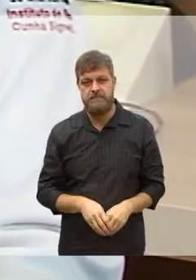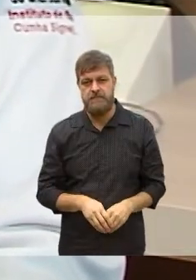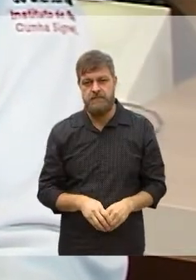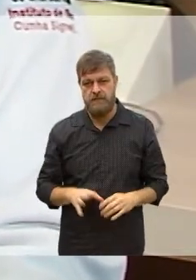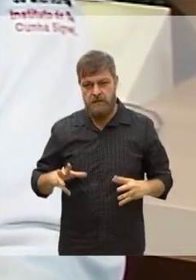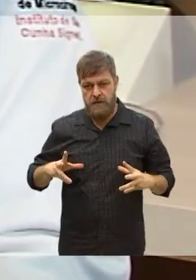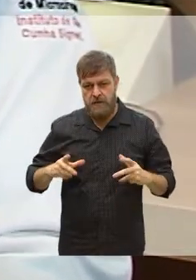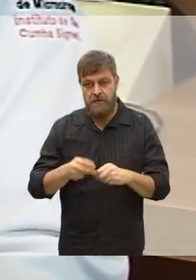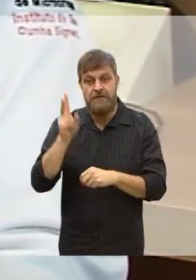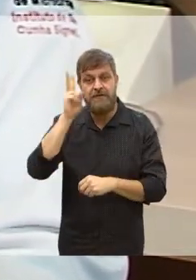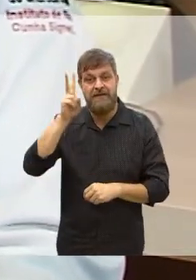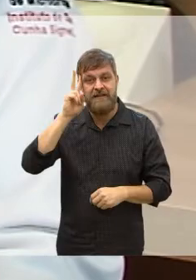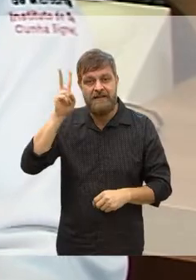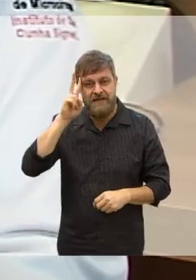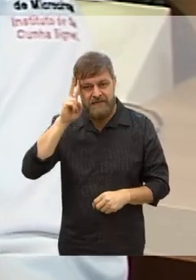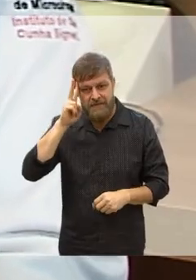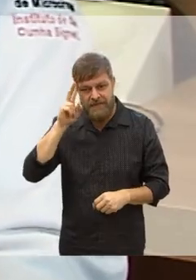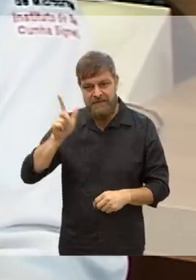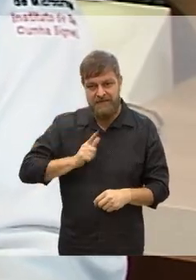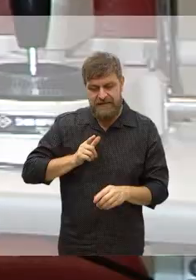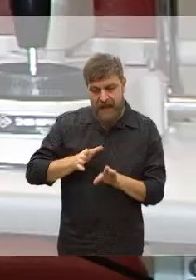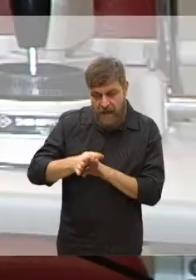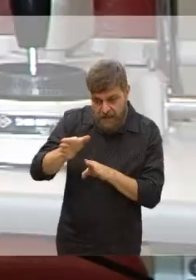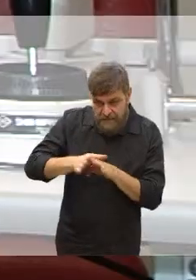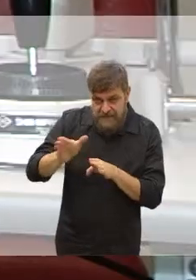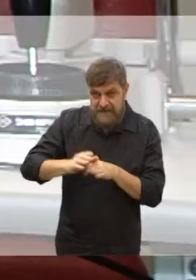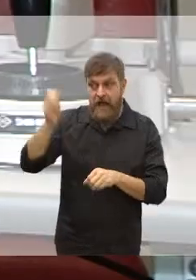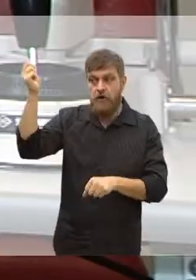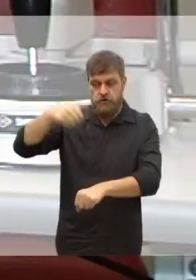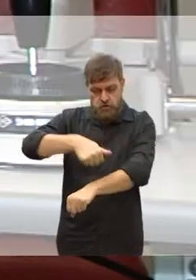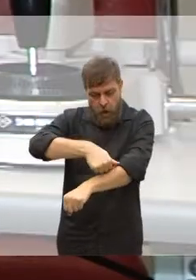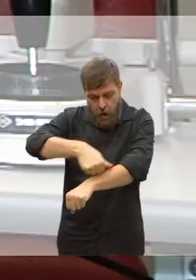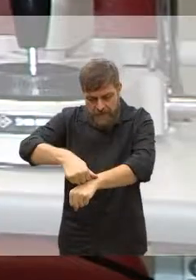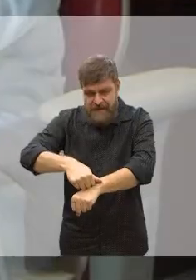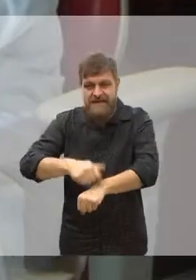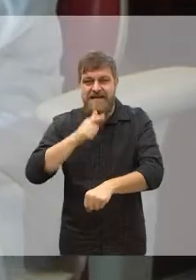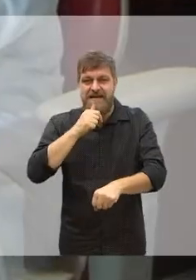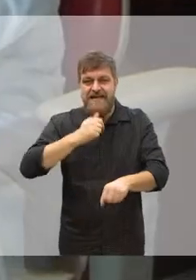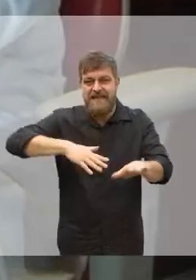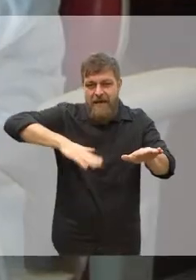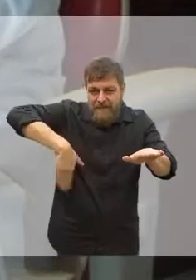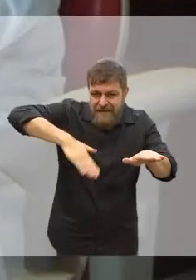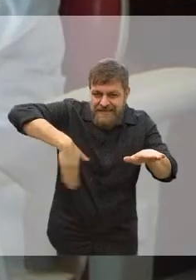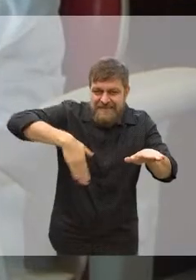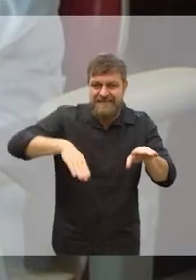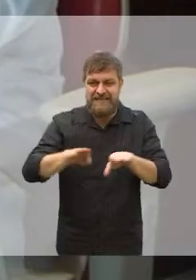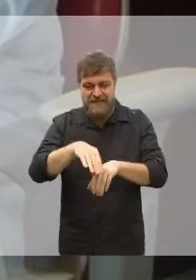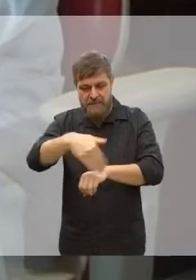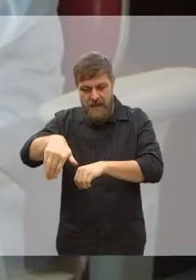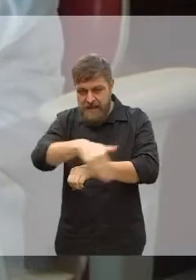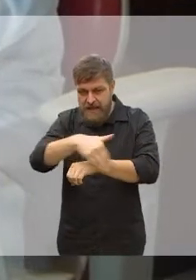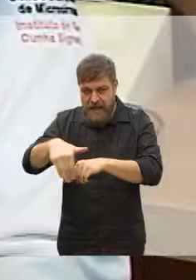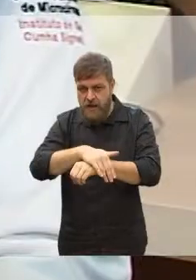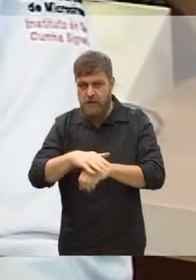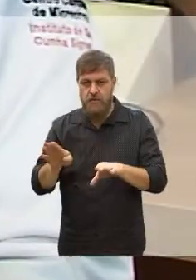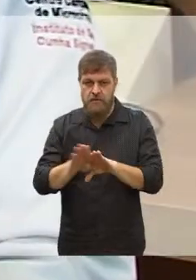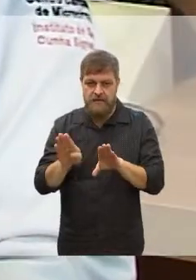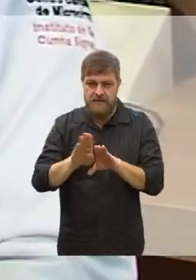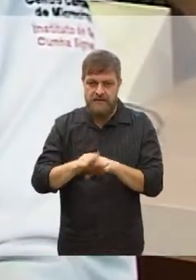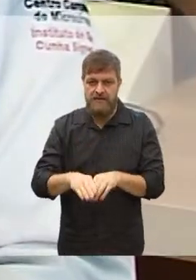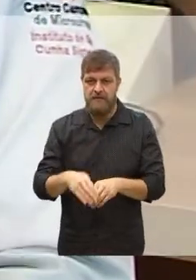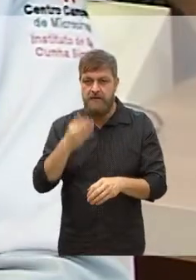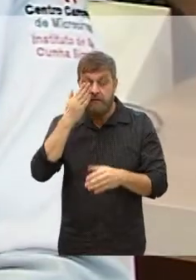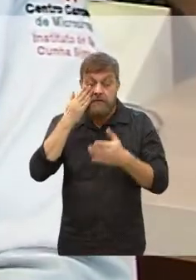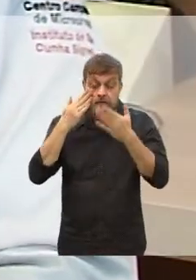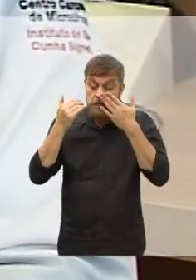todos estão se lembrando das recomendações para usar filtro solar, para ir à praia, à piscina, sair à rua, trocar,